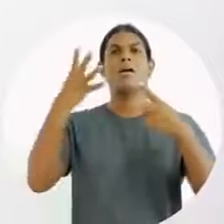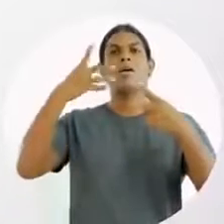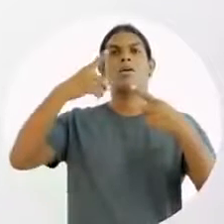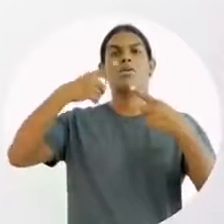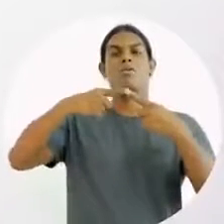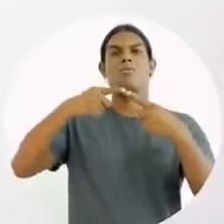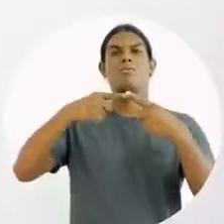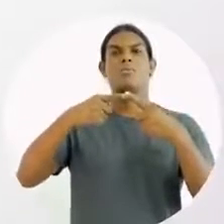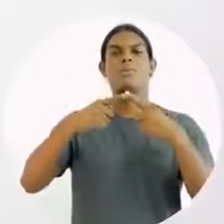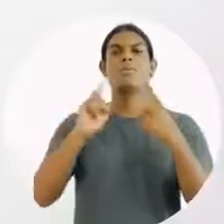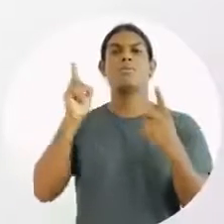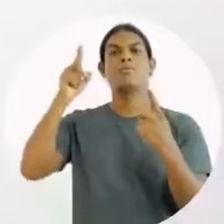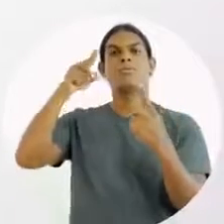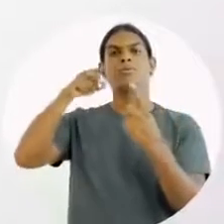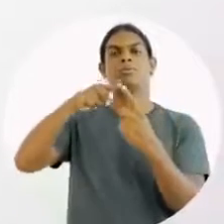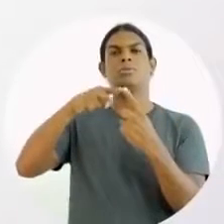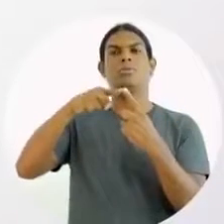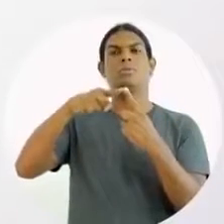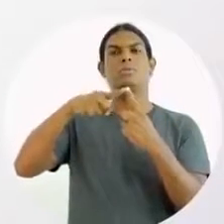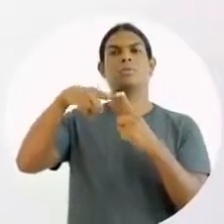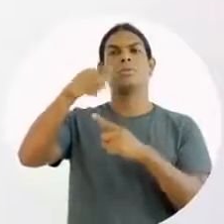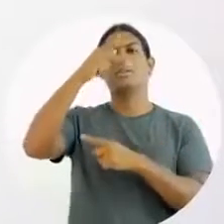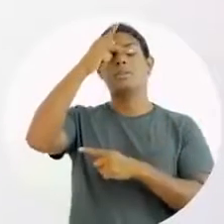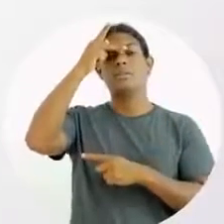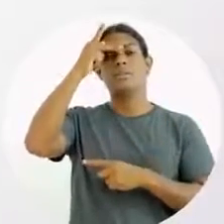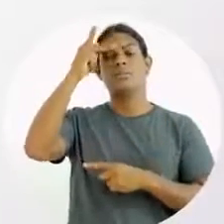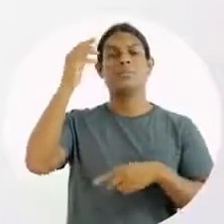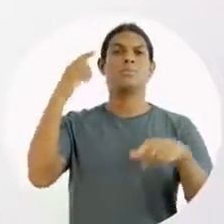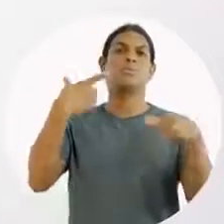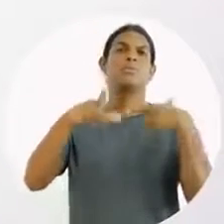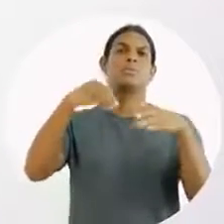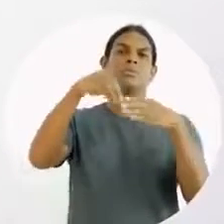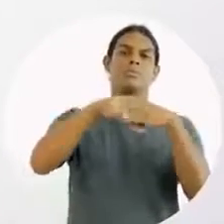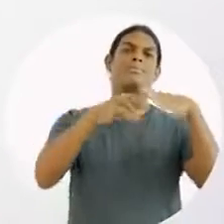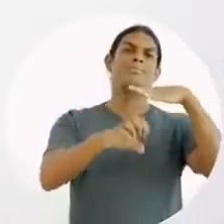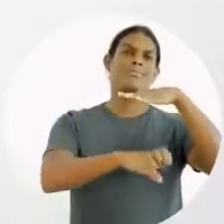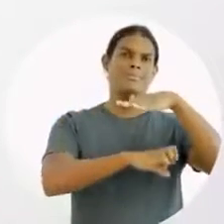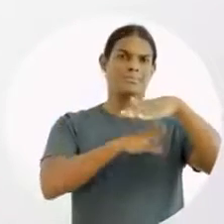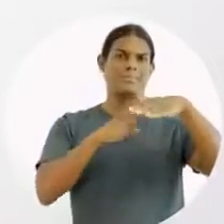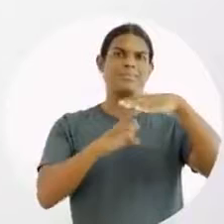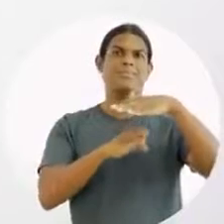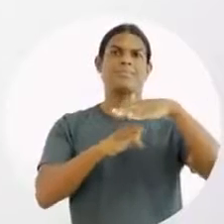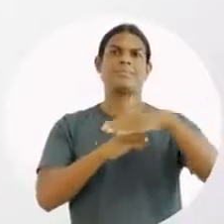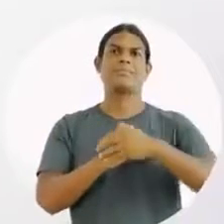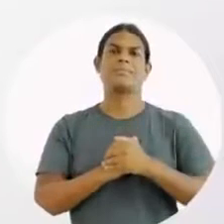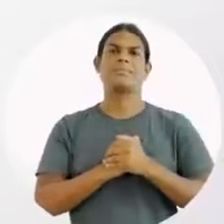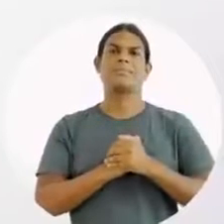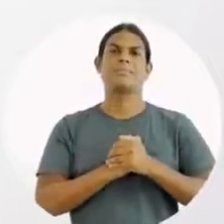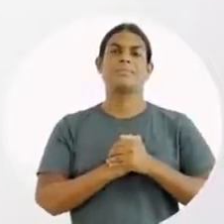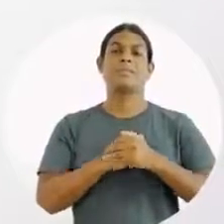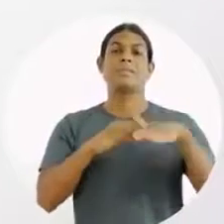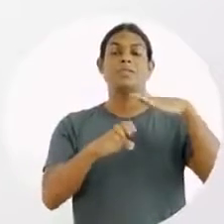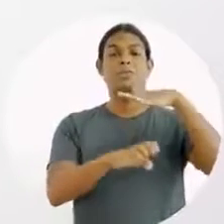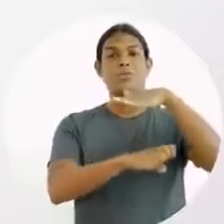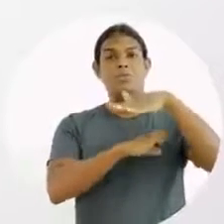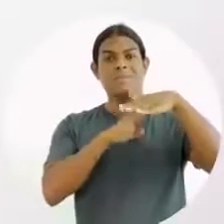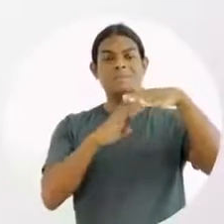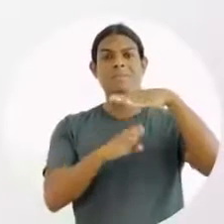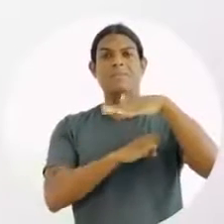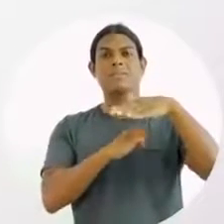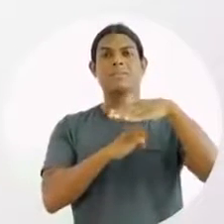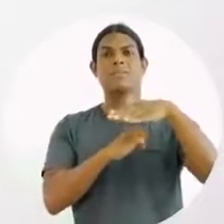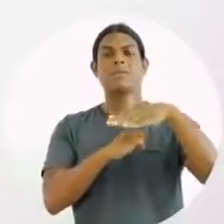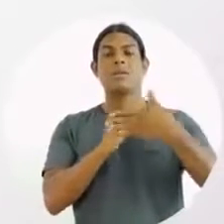das pessoas que nela trabalham. Então, a organização ela existe para que as pessoas